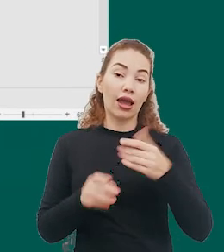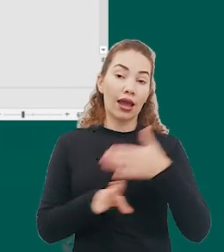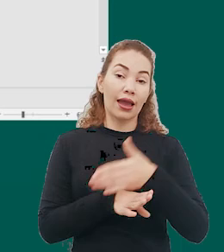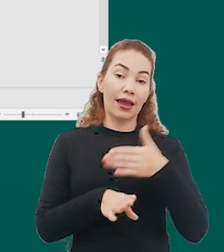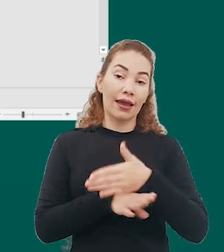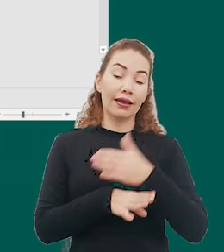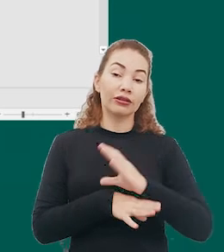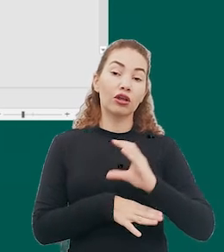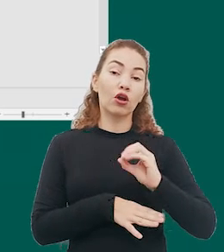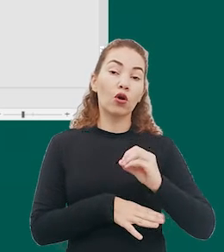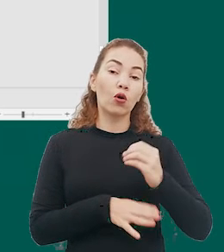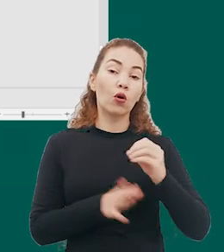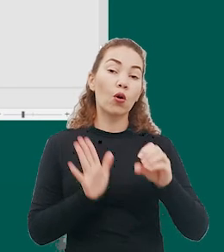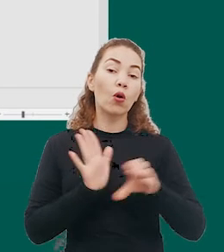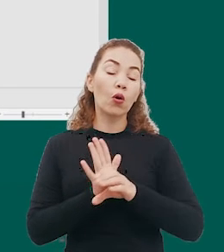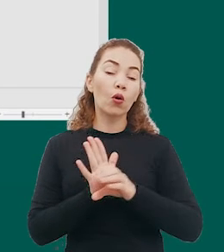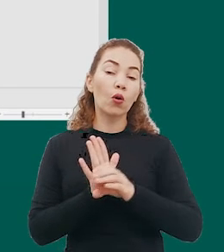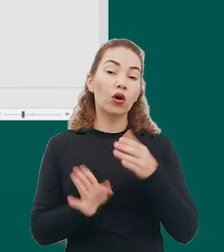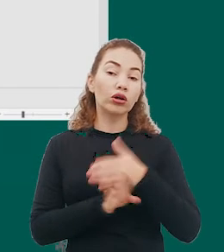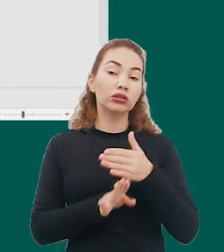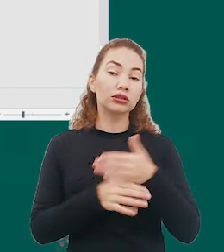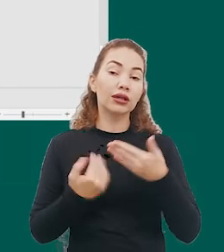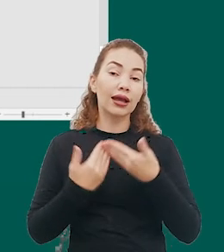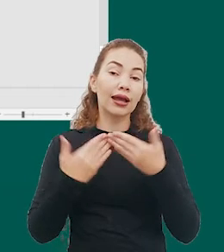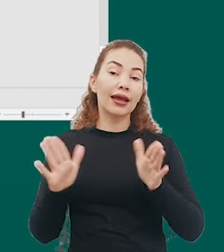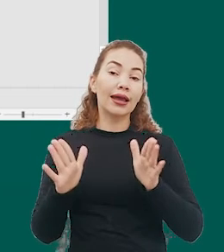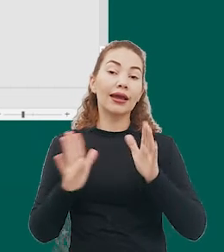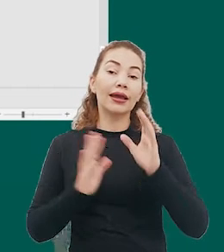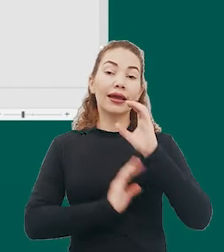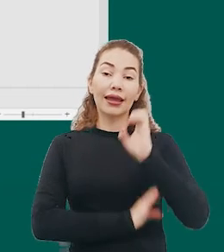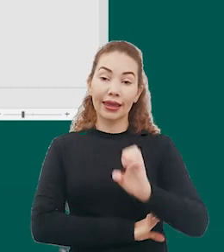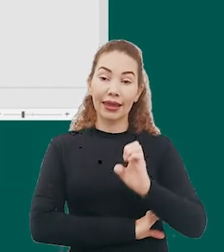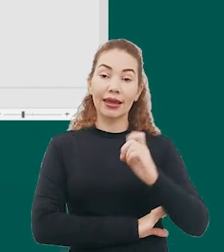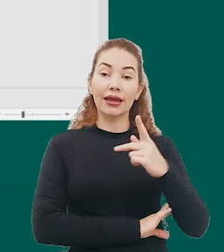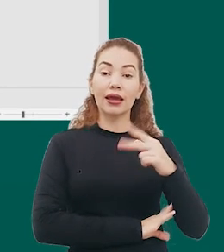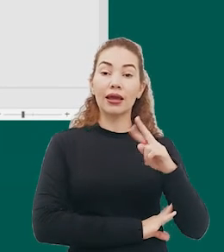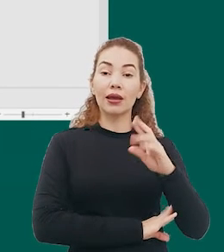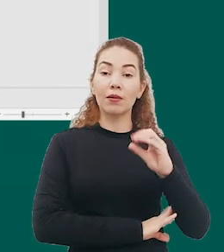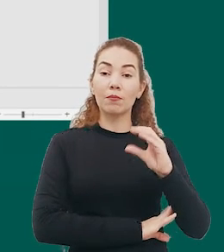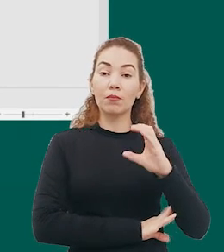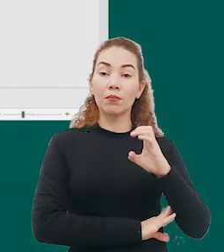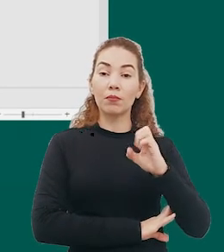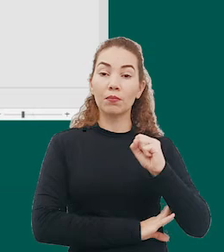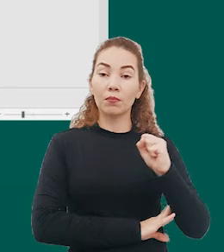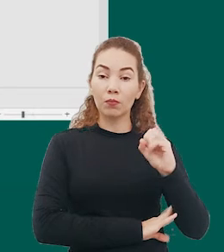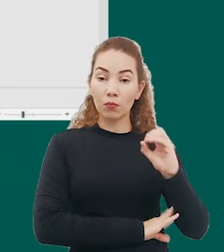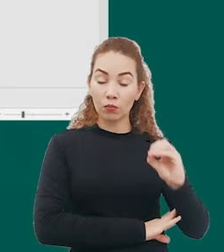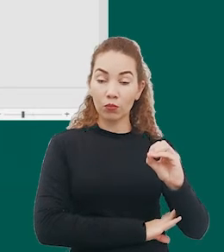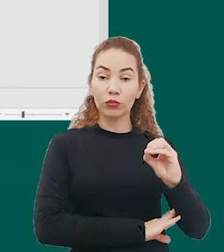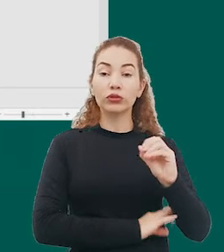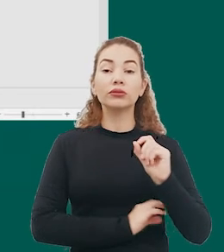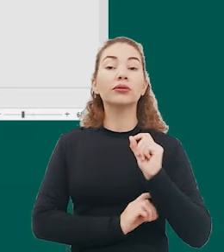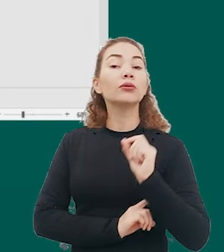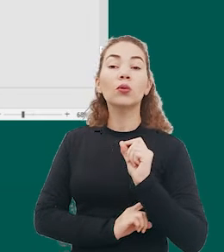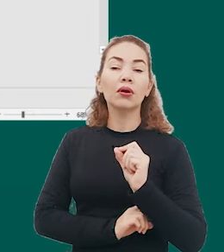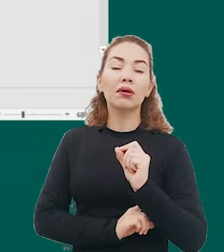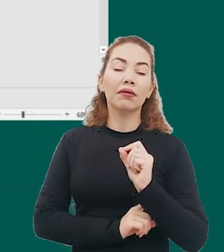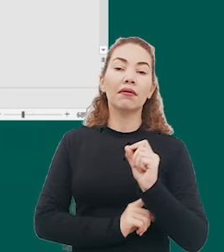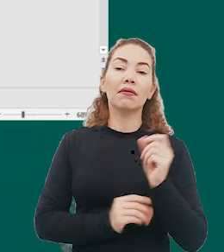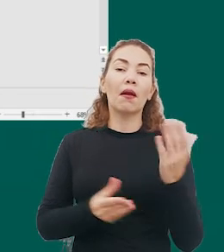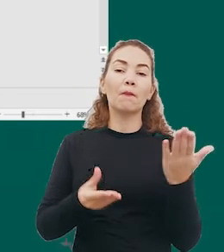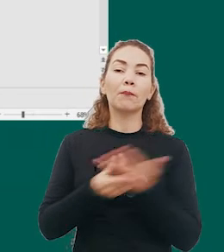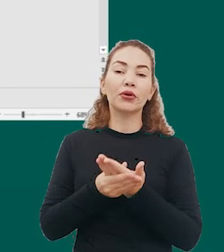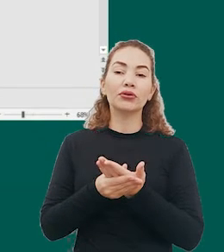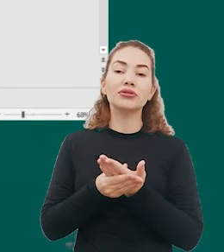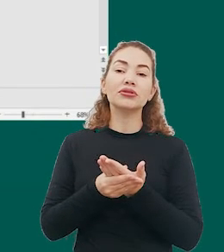código de acesso e nós vamos estar abrindo um e-processo, ou seja, um processo digital. E ali